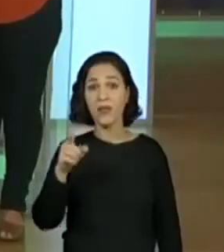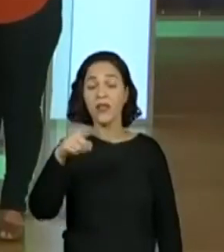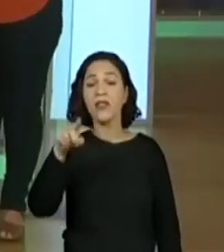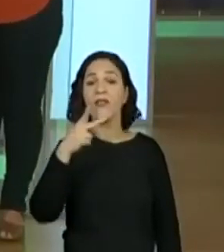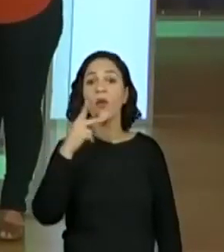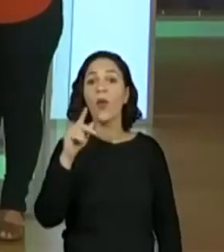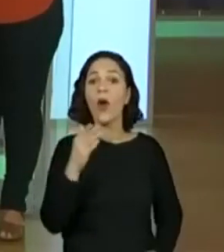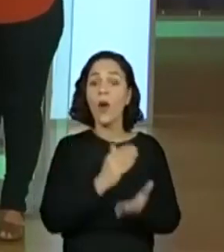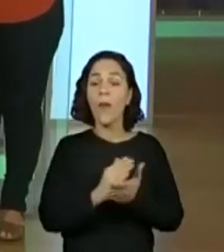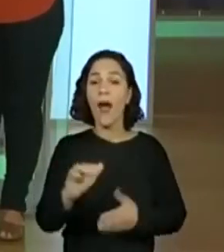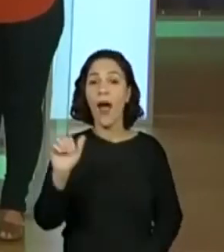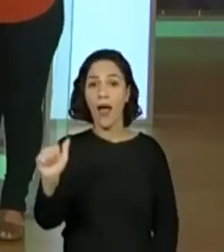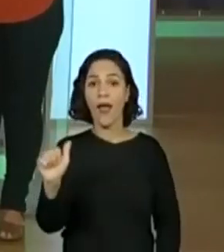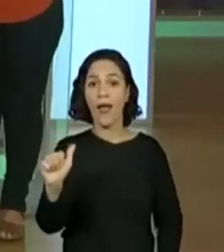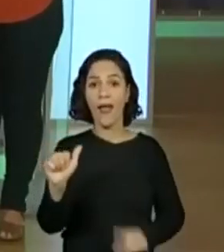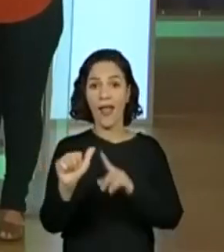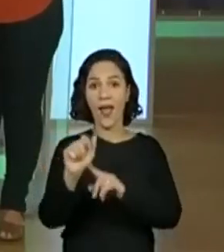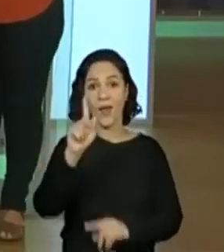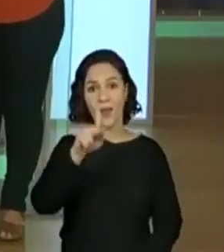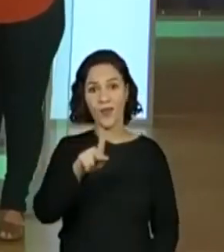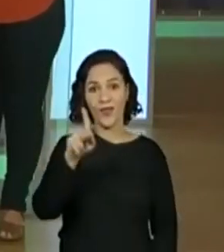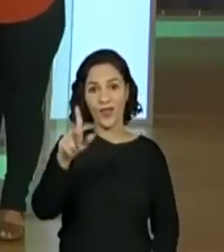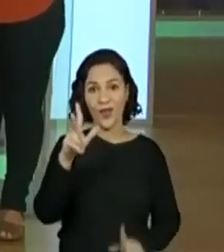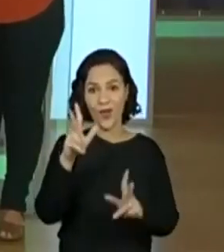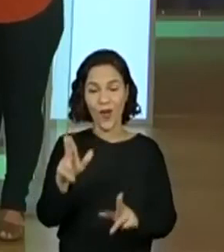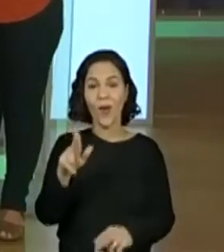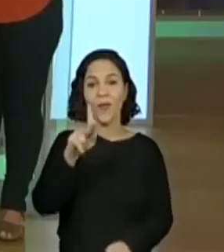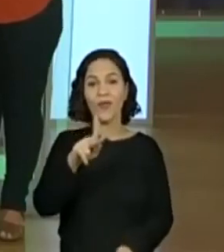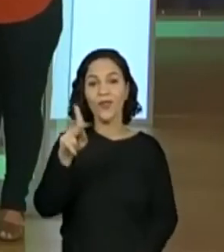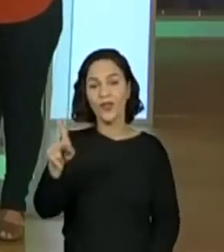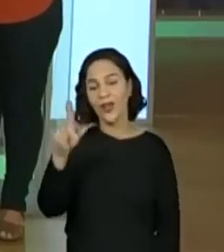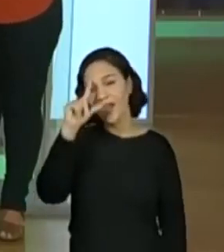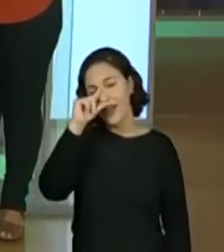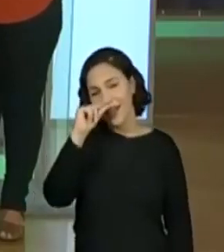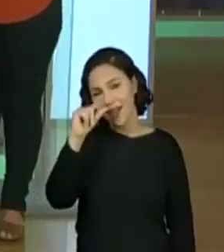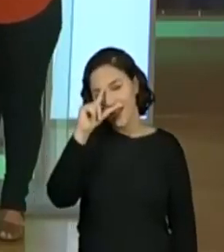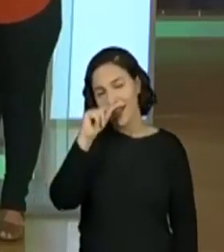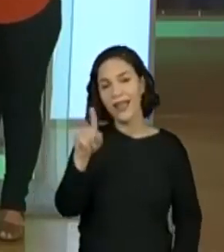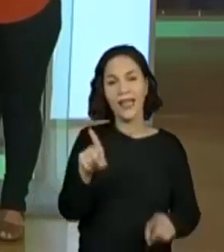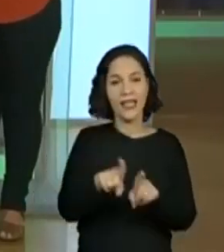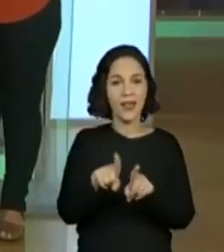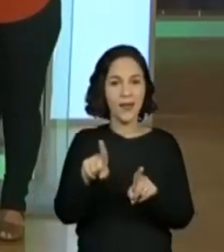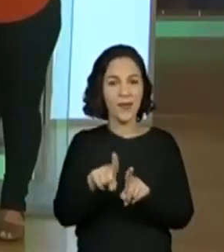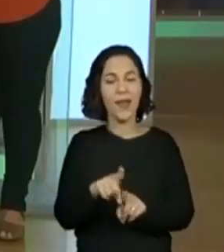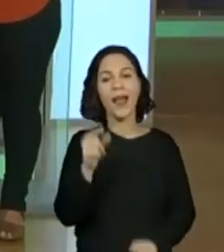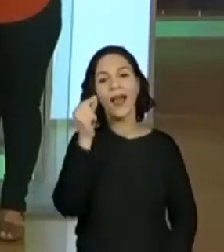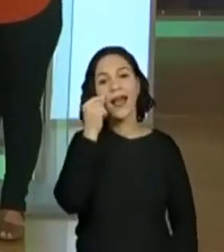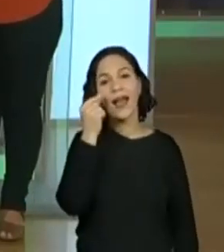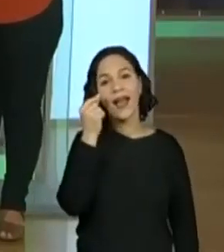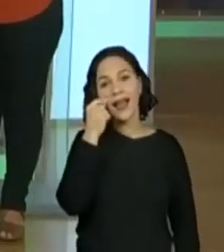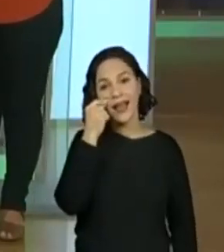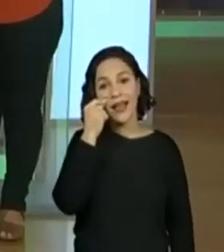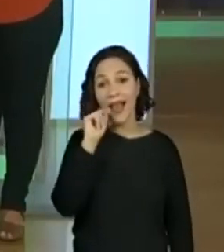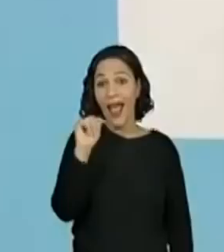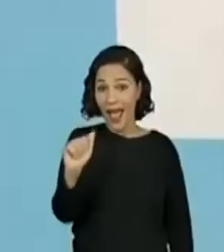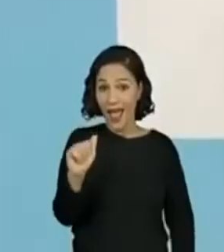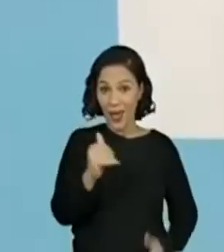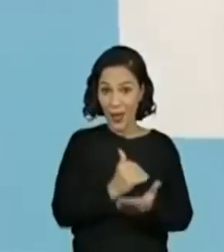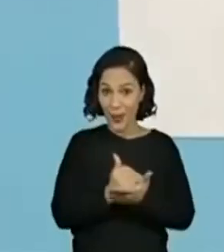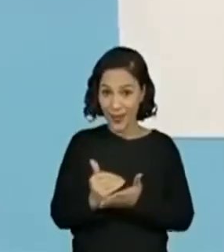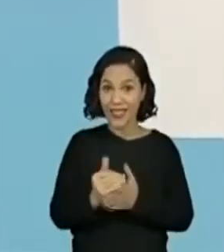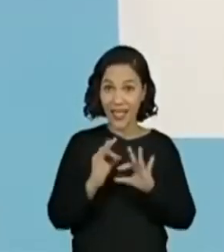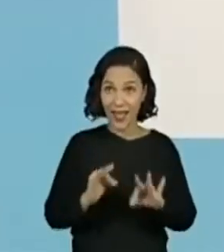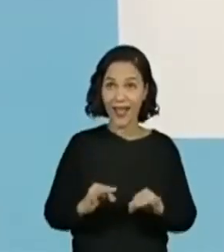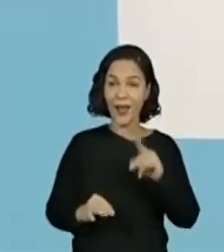e da professora Aline também? Aline também. E com A do alfabeto? A do alfabeto. Olha, então, quantas olha informações. Lá. Estão